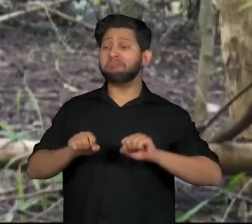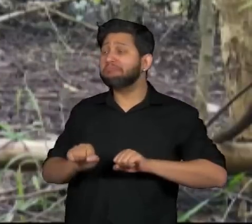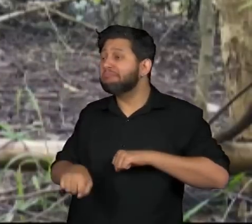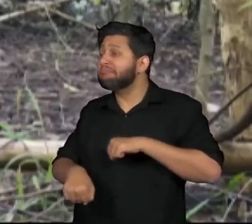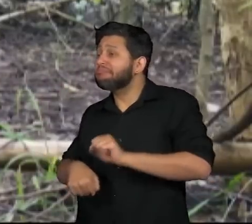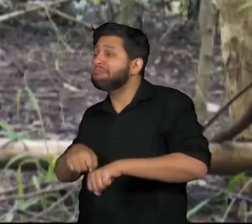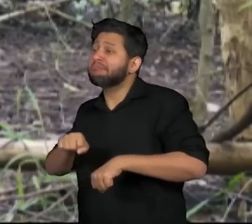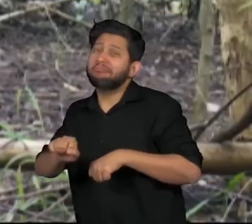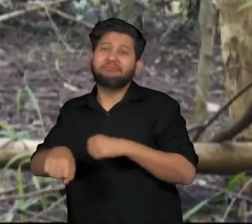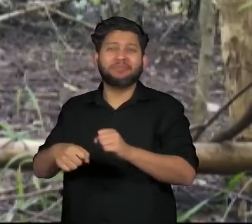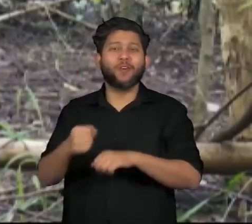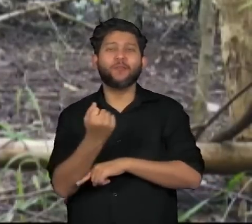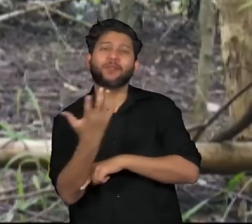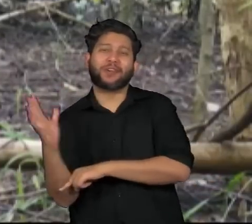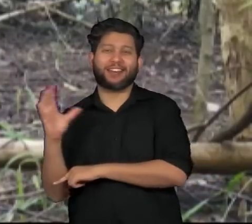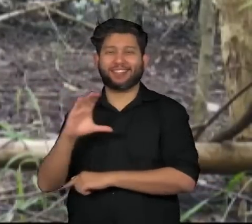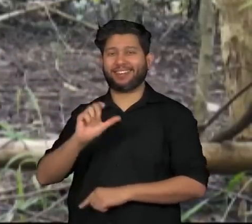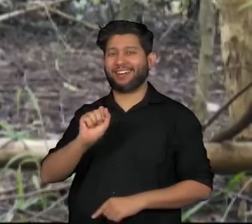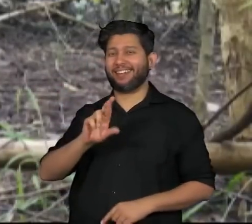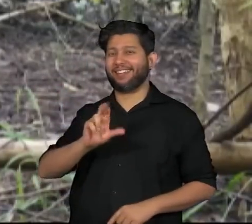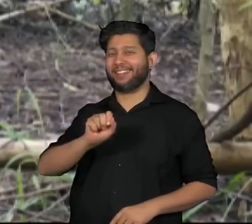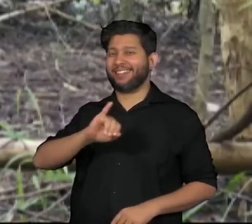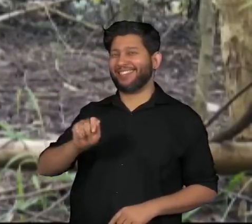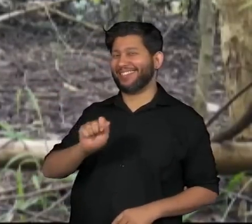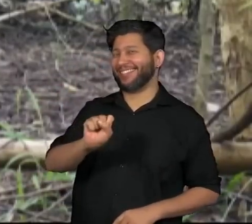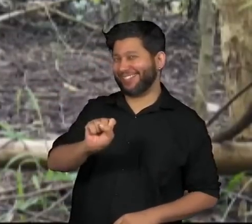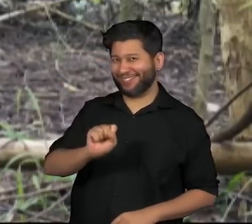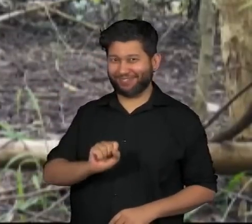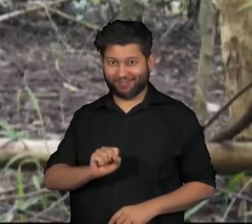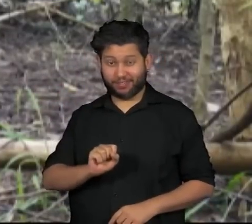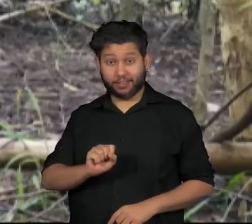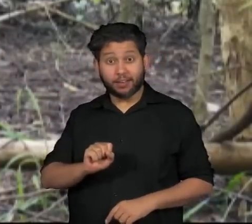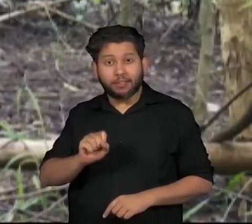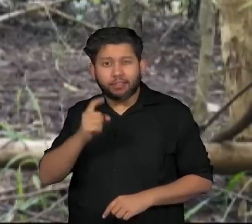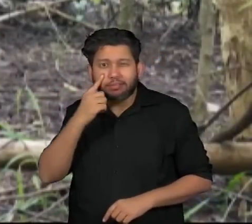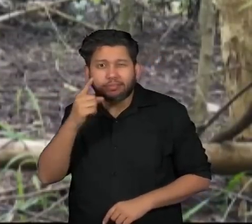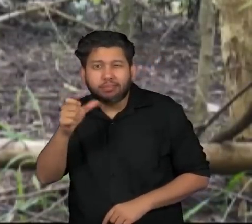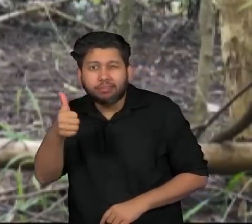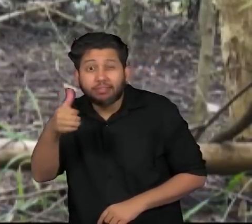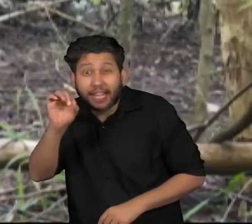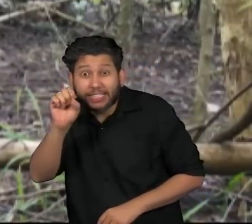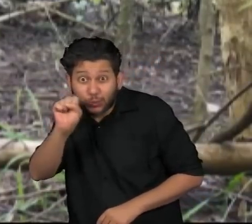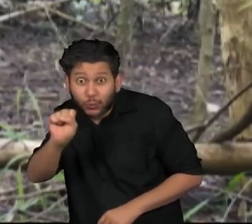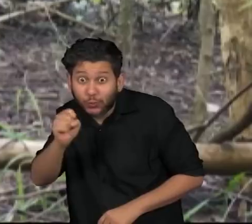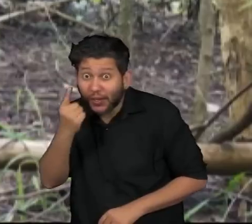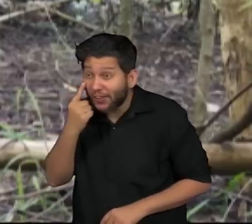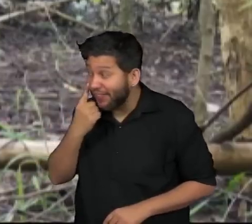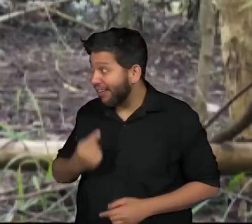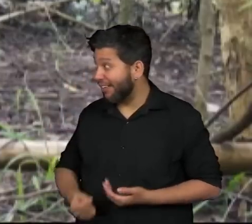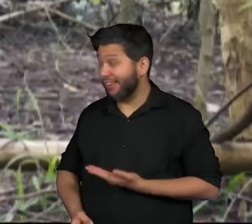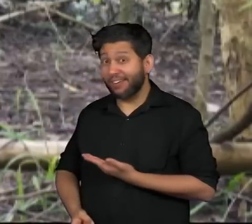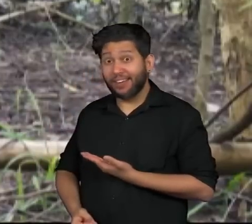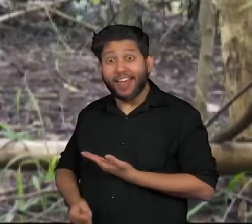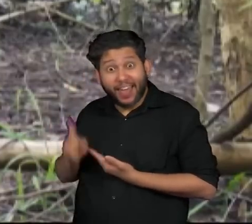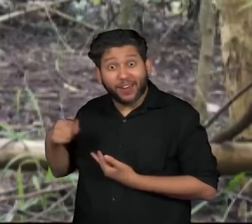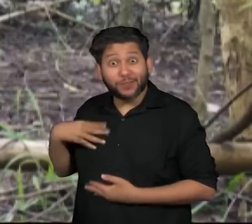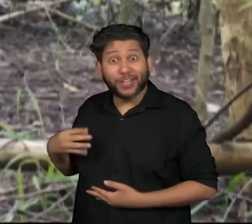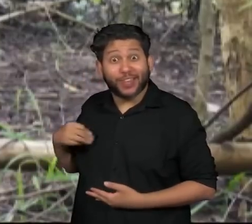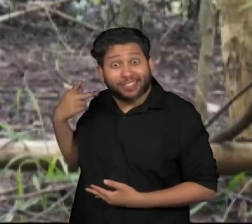de Carajás, no sudeste do Pará. 10 segundos depois, aparece o filhote